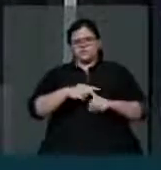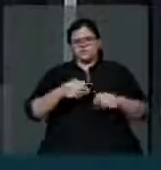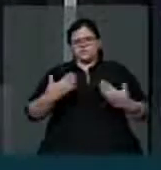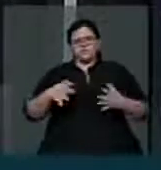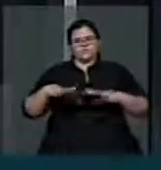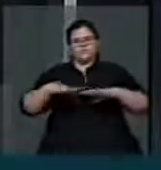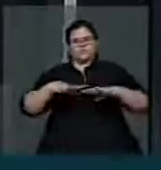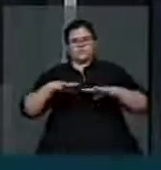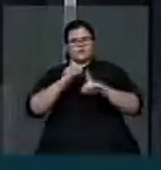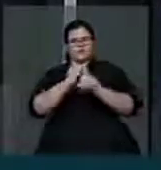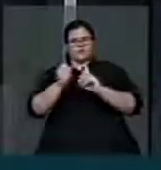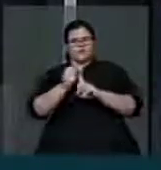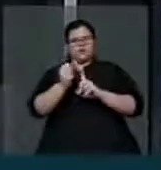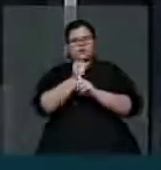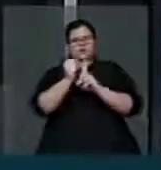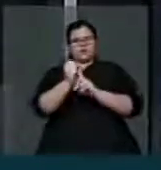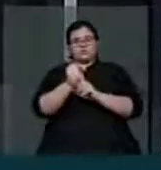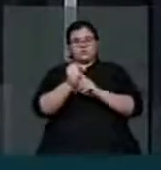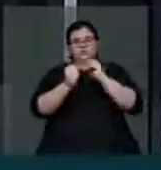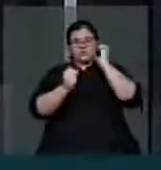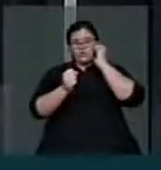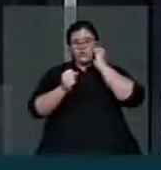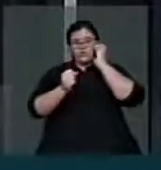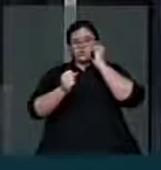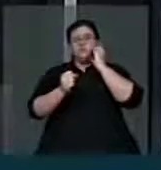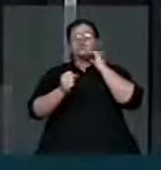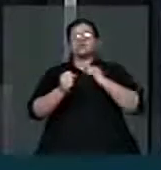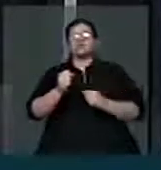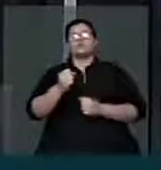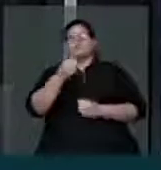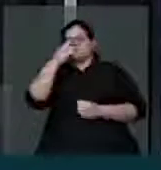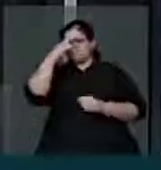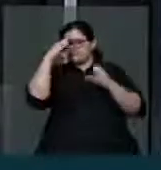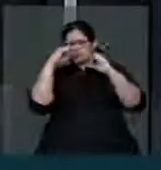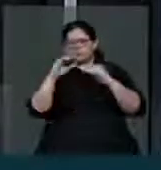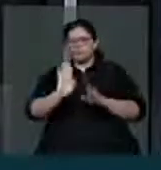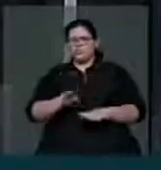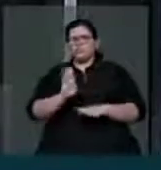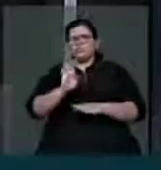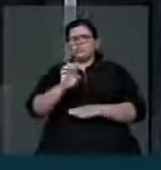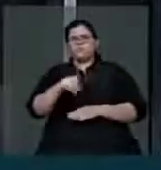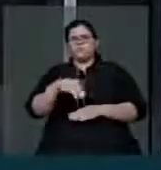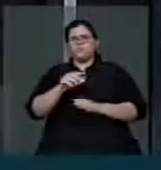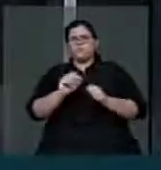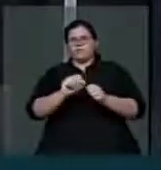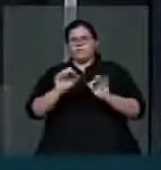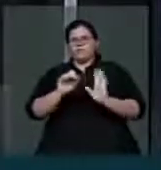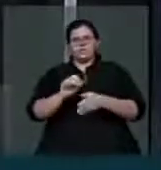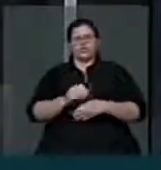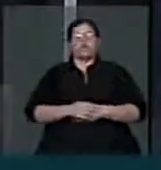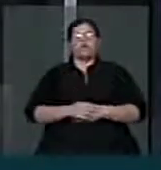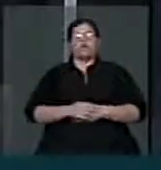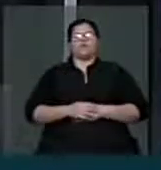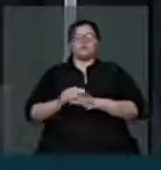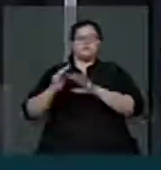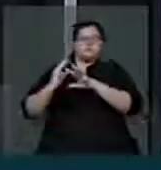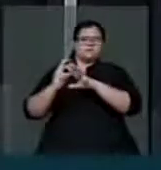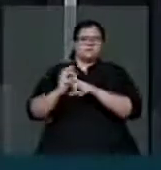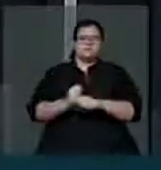civil, se encarregaram de produzir um projeto maduro, bem feito, a partir de uma longa acumulação, e que